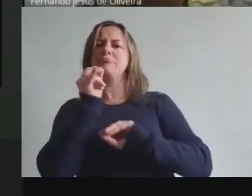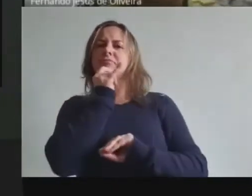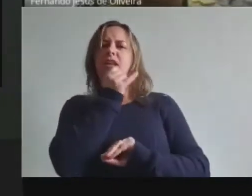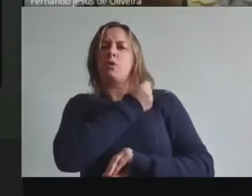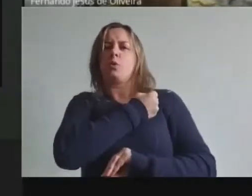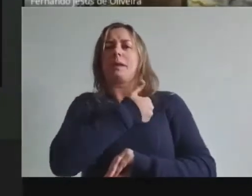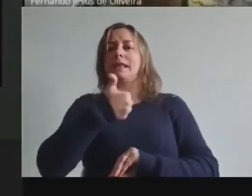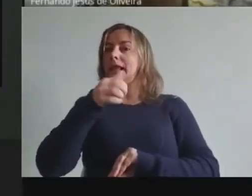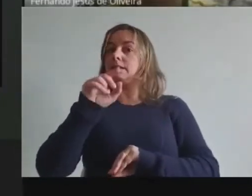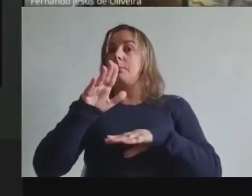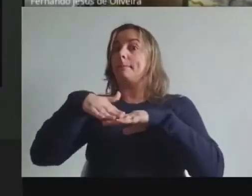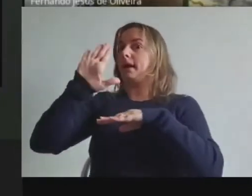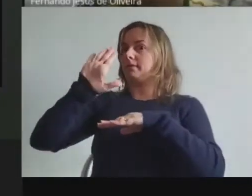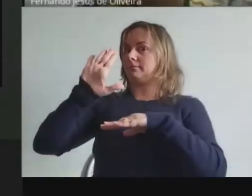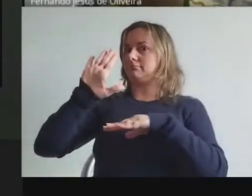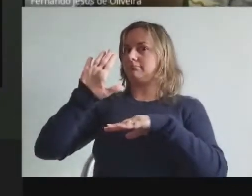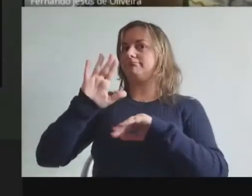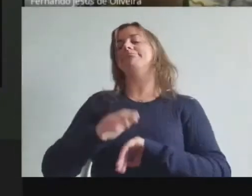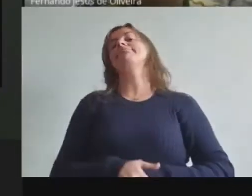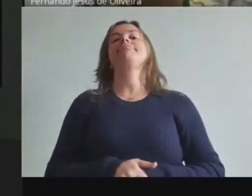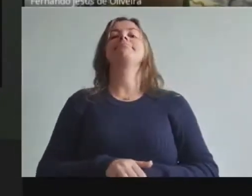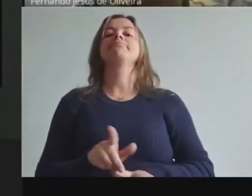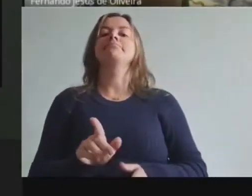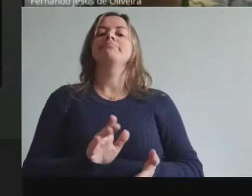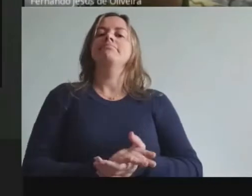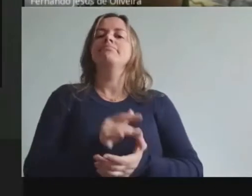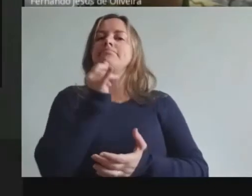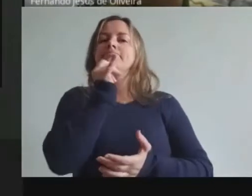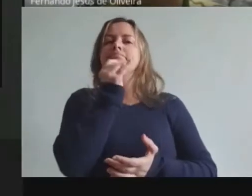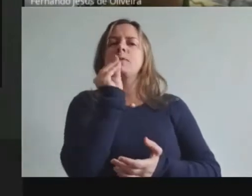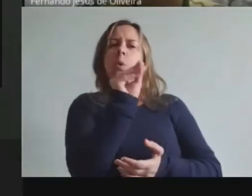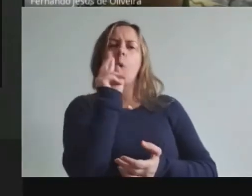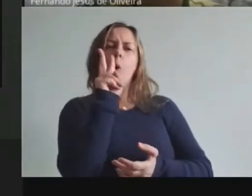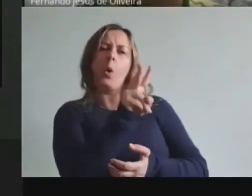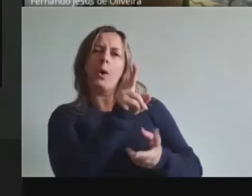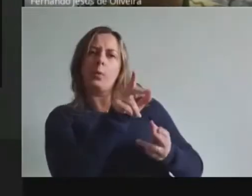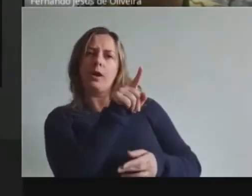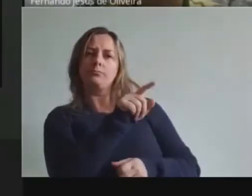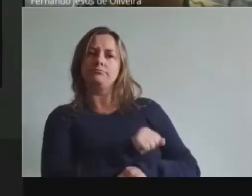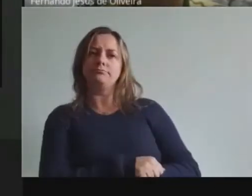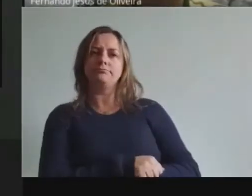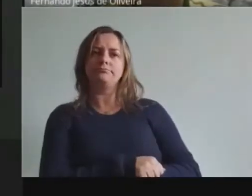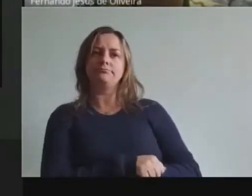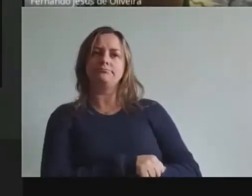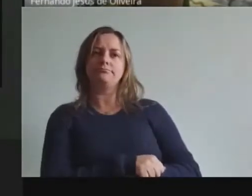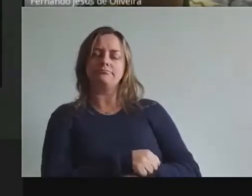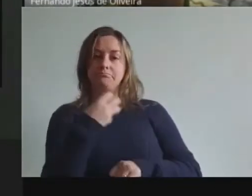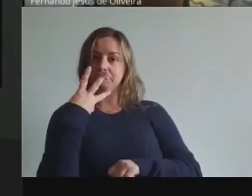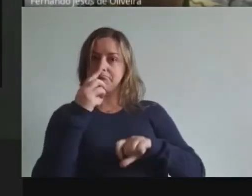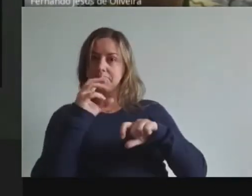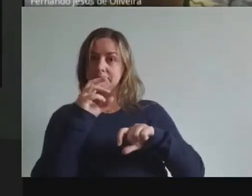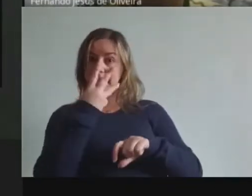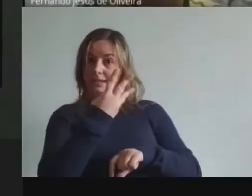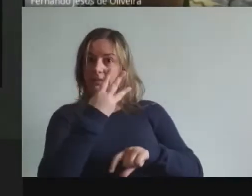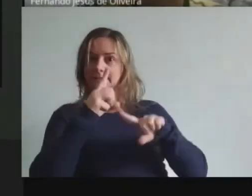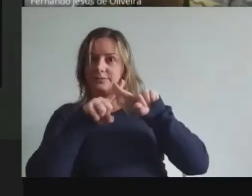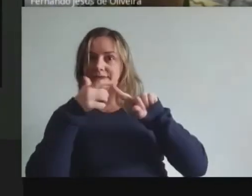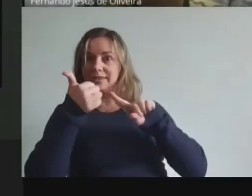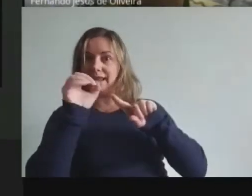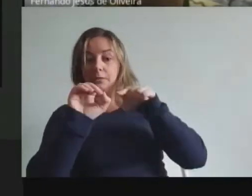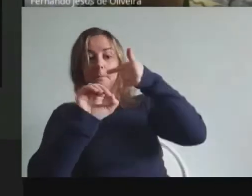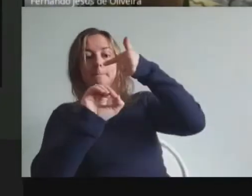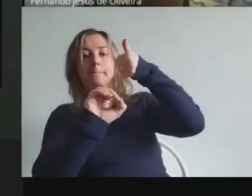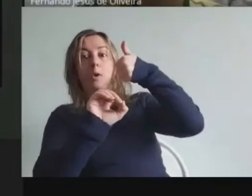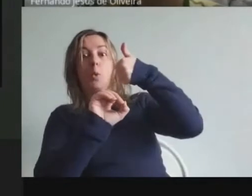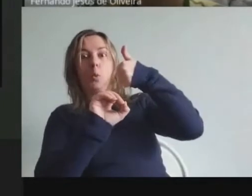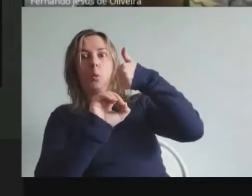10 normalmente, né? Então, quando a gente escreve assim, ó, 3 vezes 10 a 1, né? 3 vezes 10